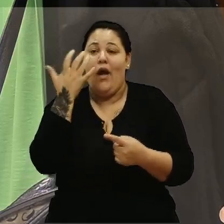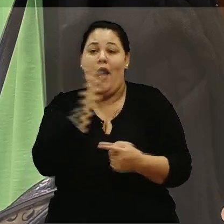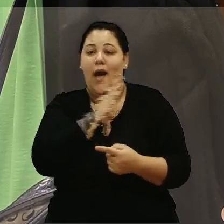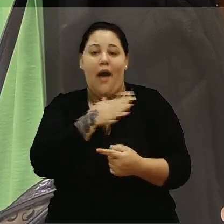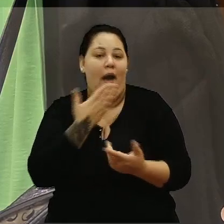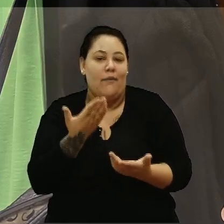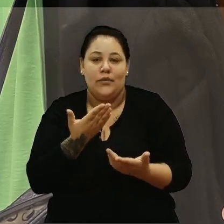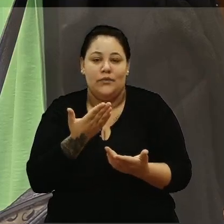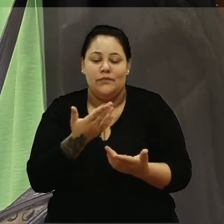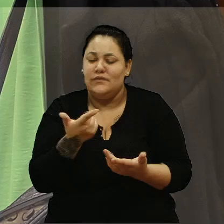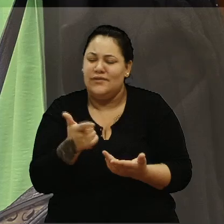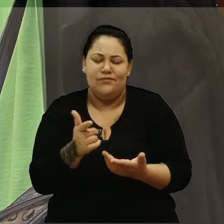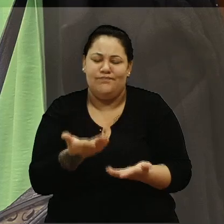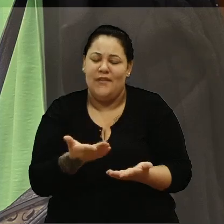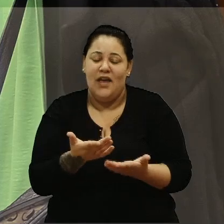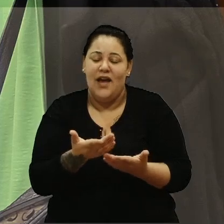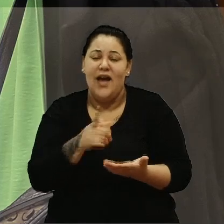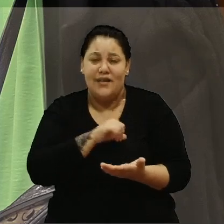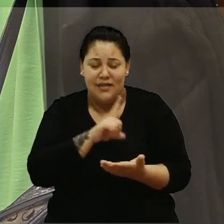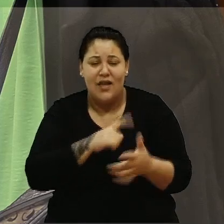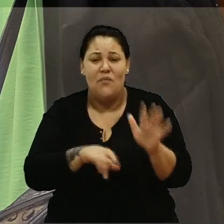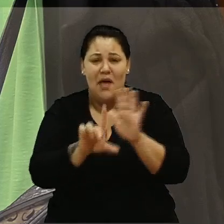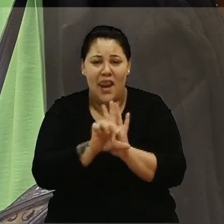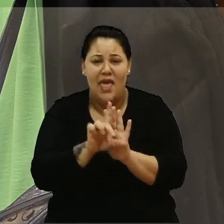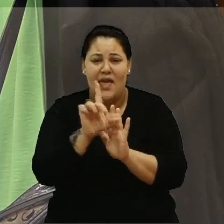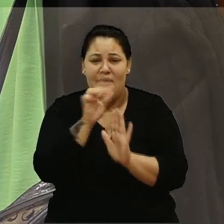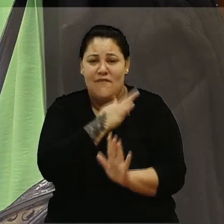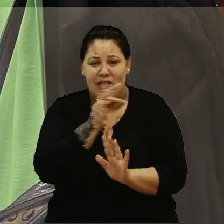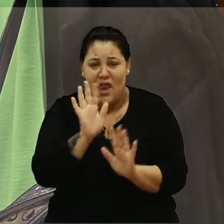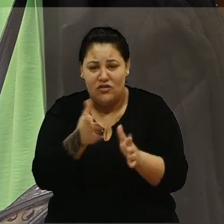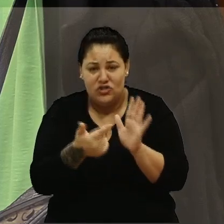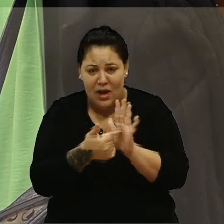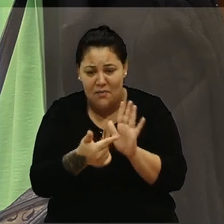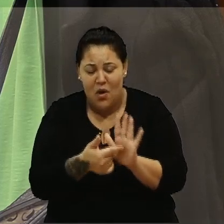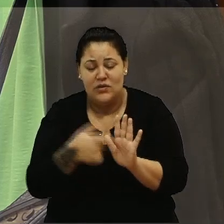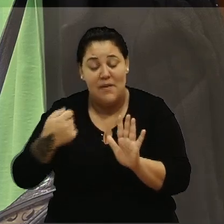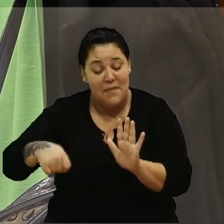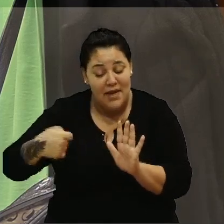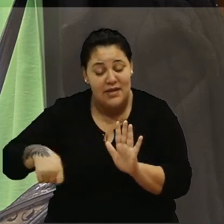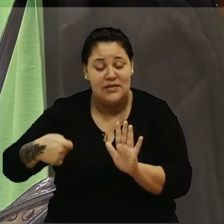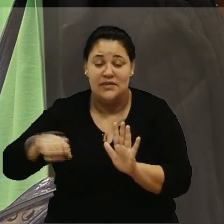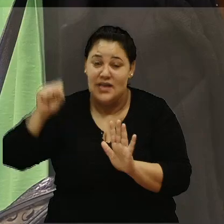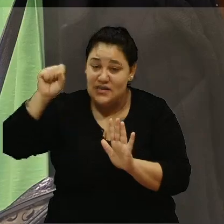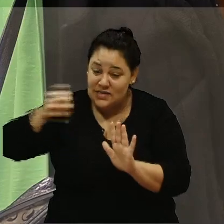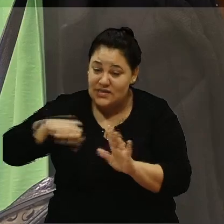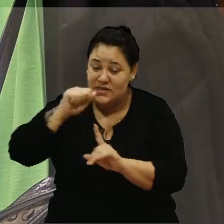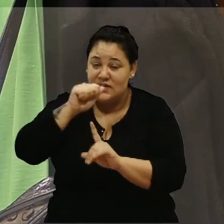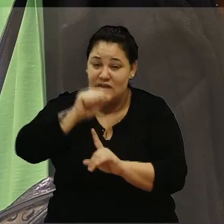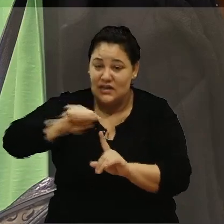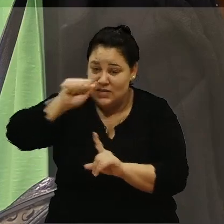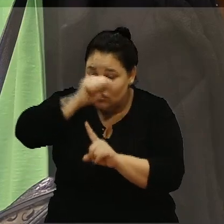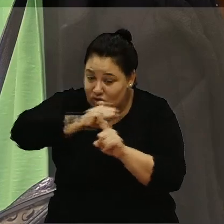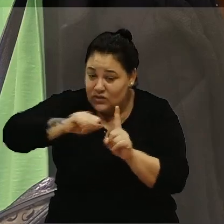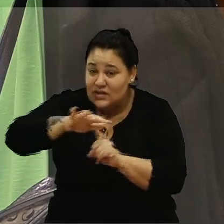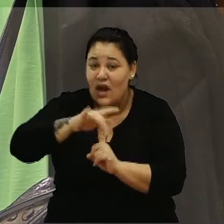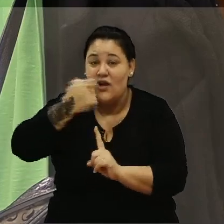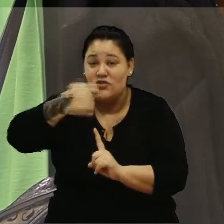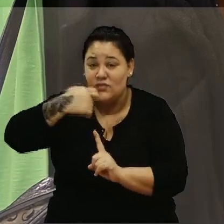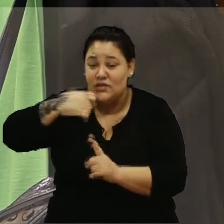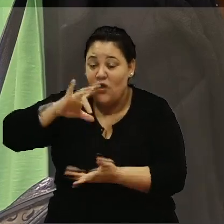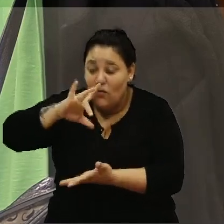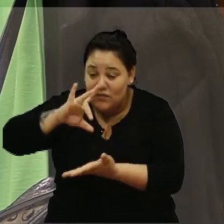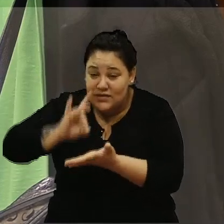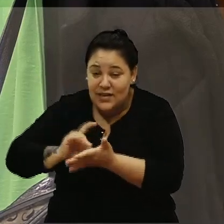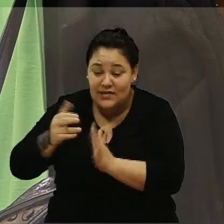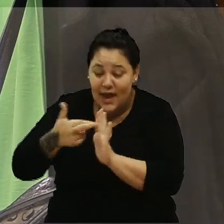lei federal que já indica essa necessidade e a gente precisa urgentemente da regulamentação